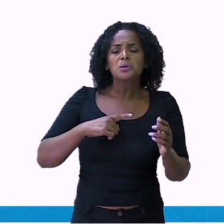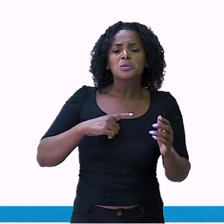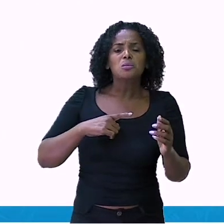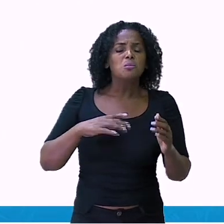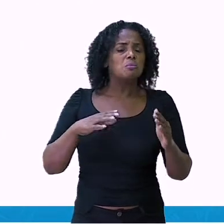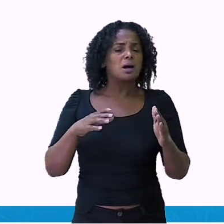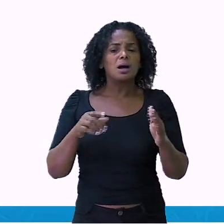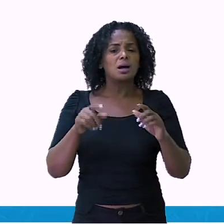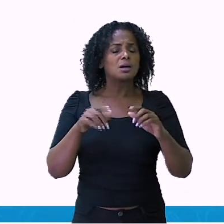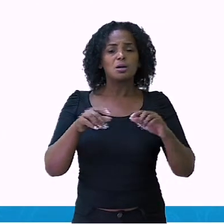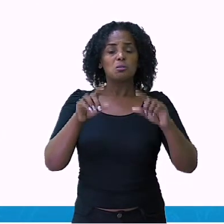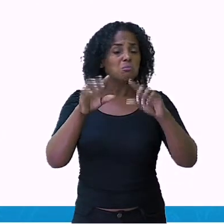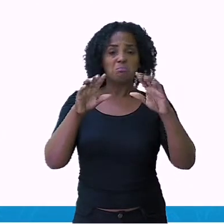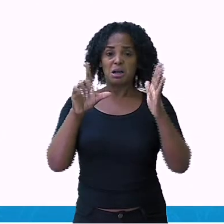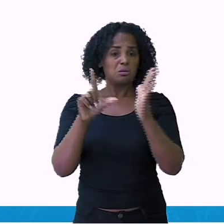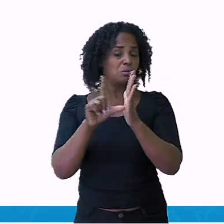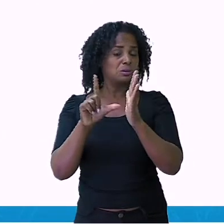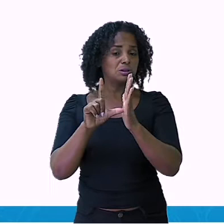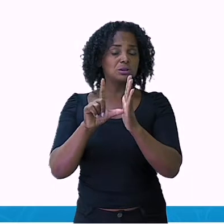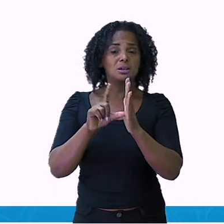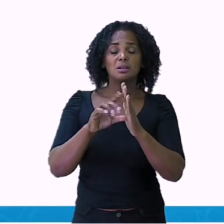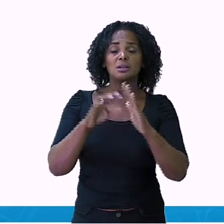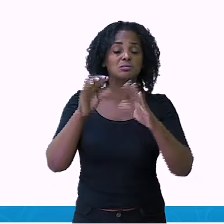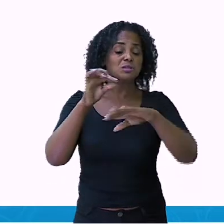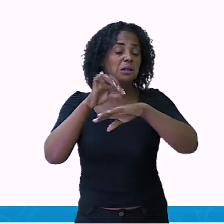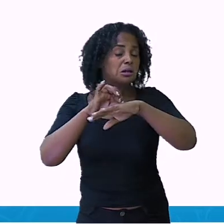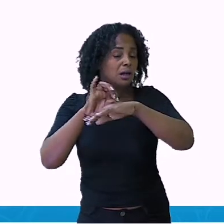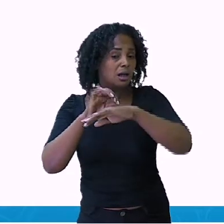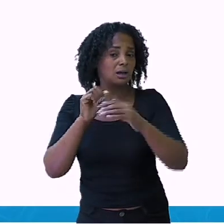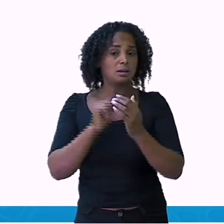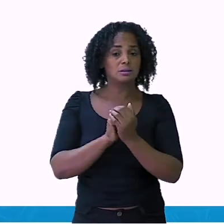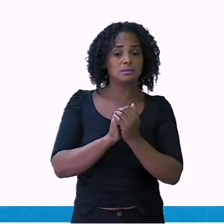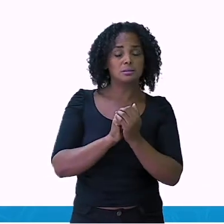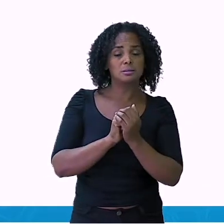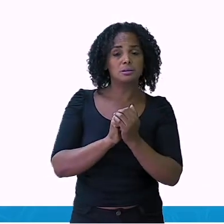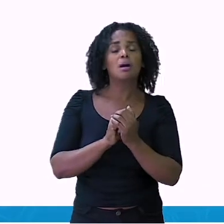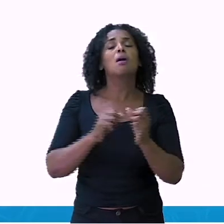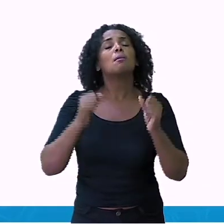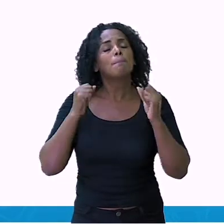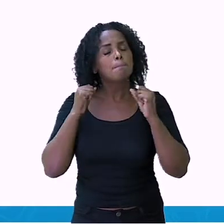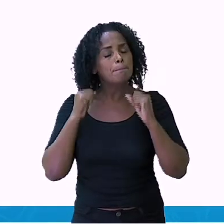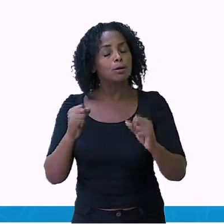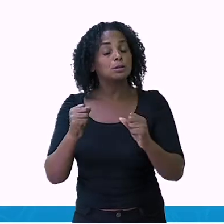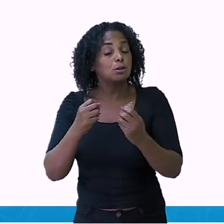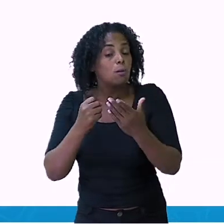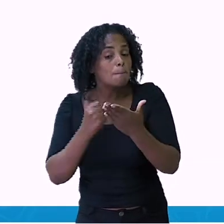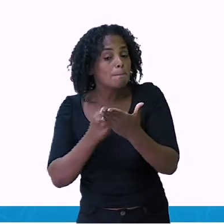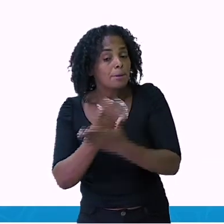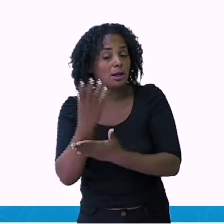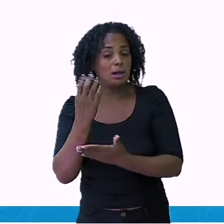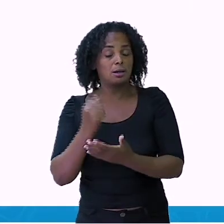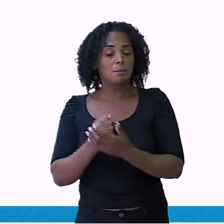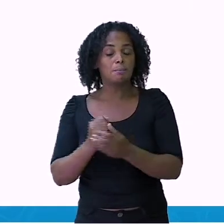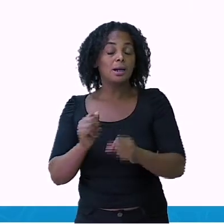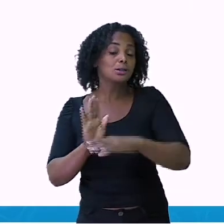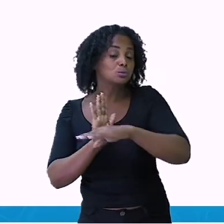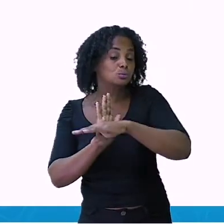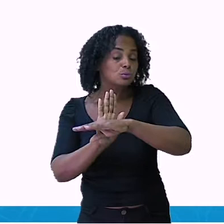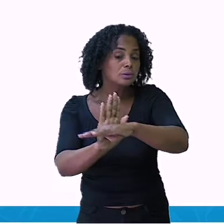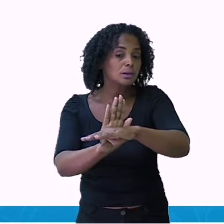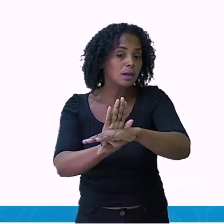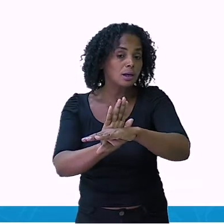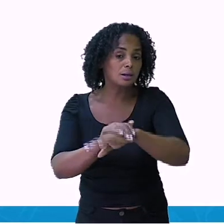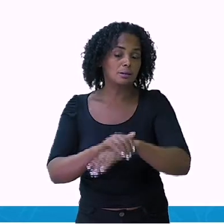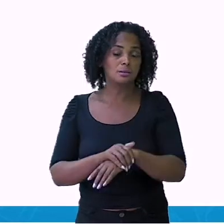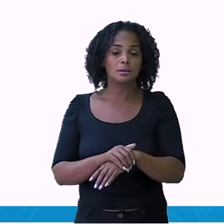ao procurar o seu serviço, os seus produtos, você está ali o quê? Ajudando, fomentando aquele comércio local. E isso